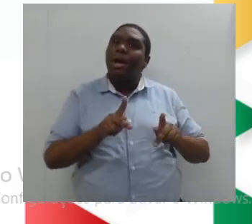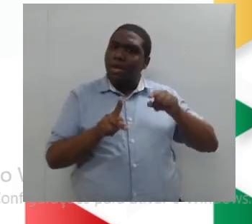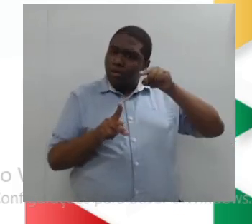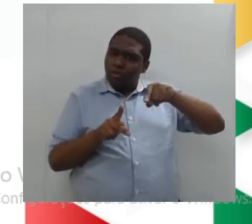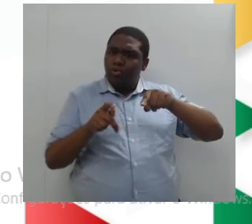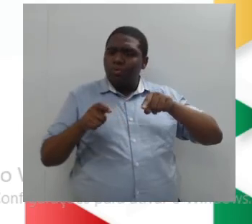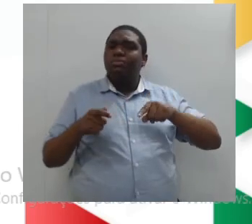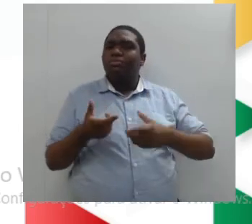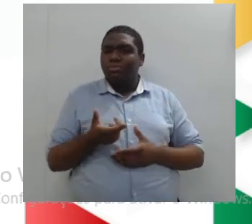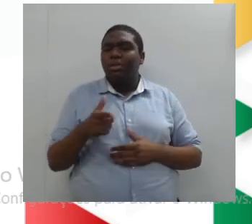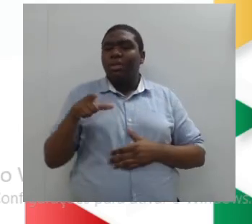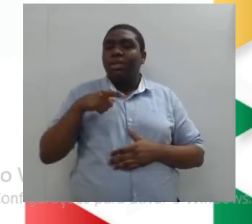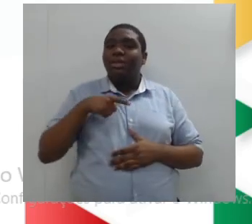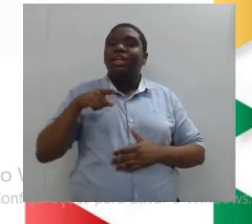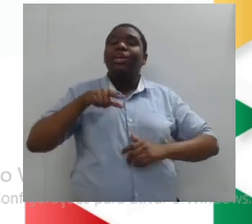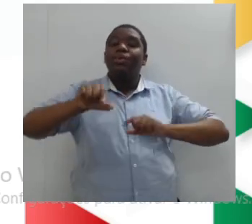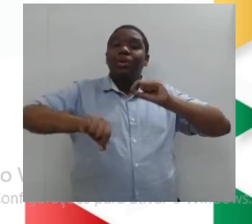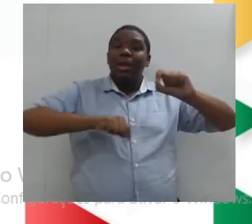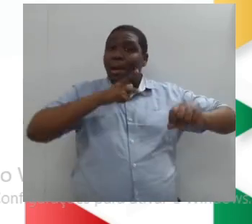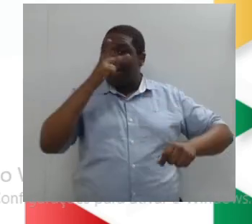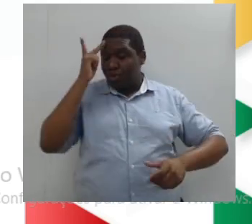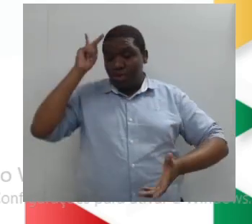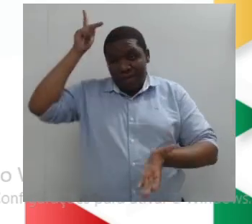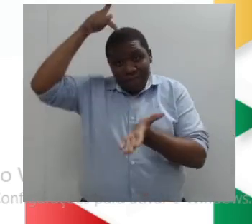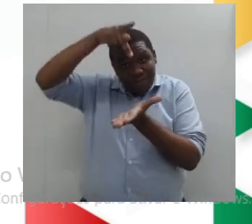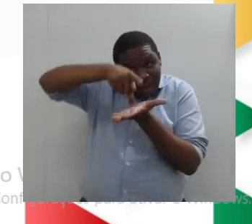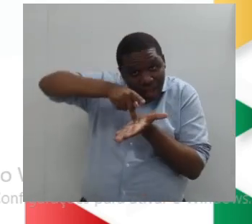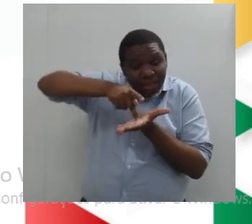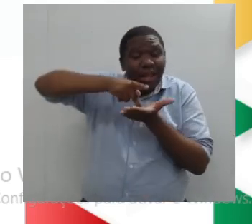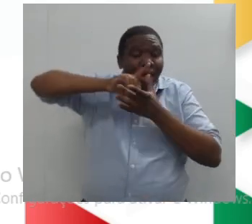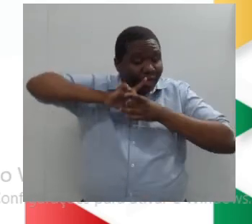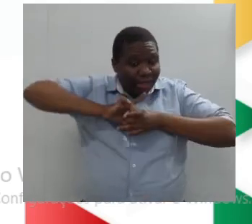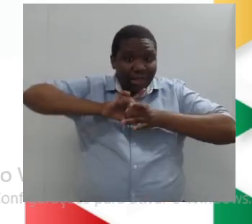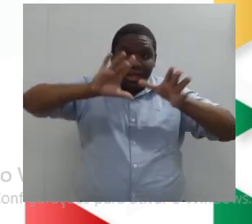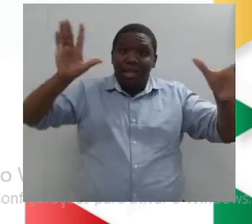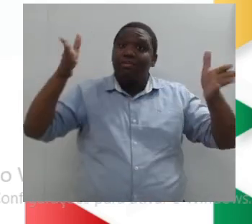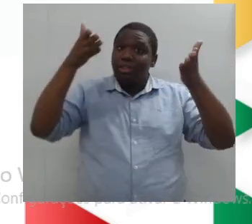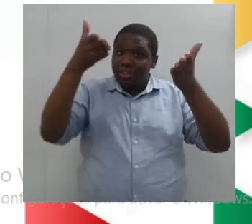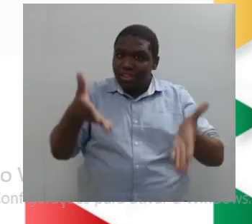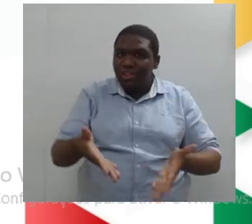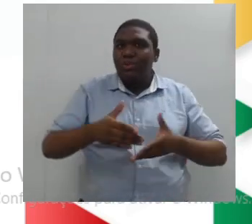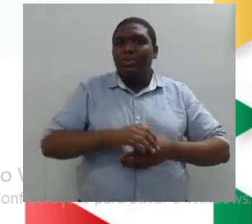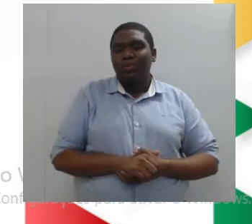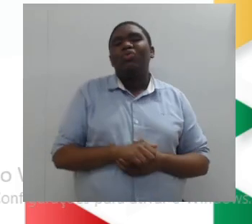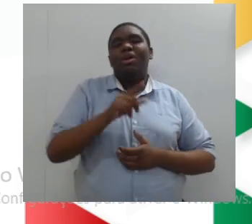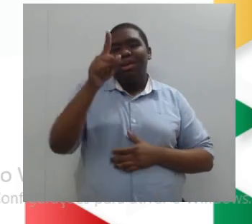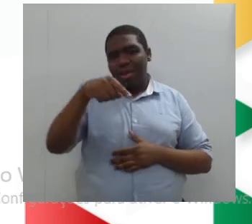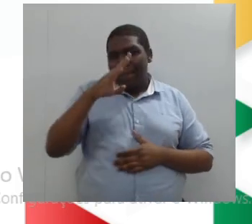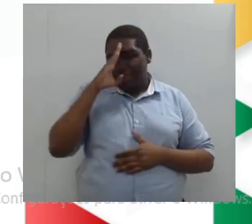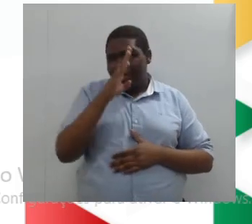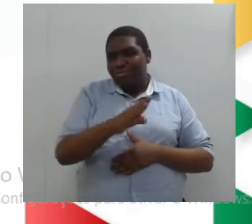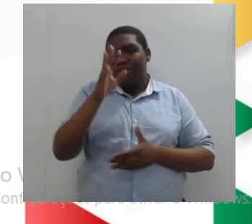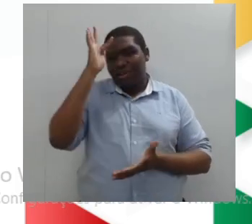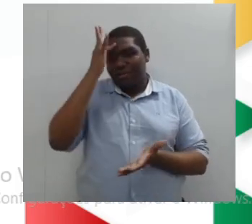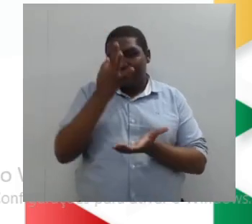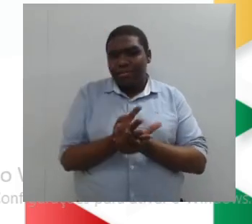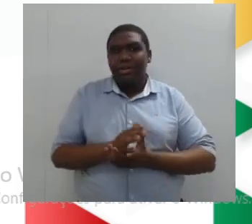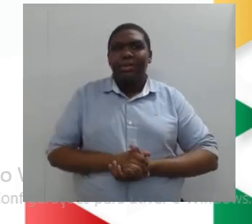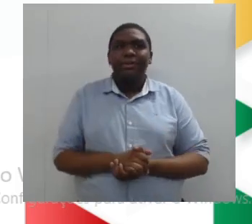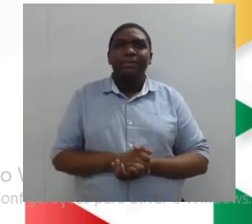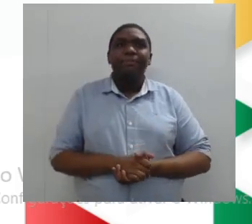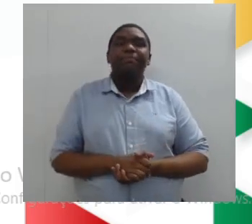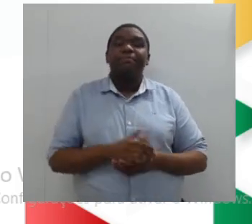e independente busca pela verdade. Esses são os princípios da fé Bahá'í. E